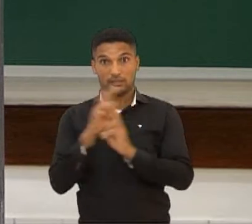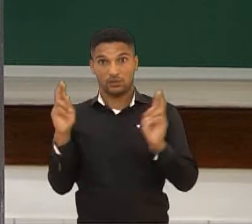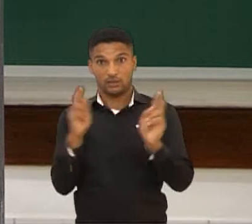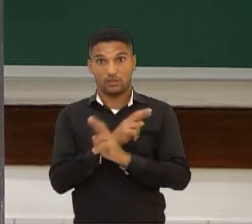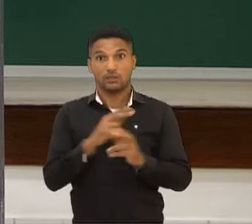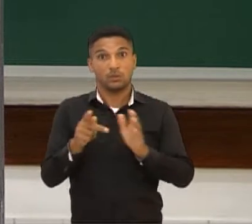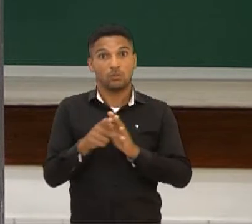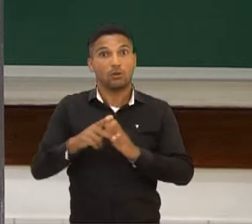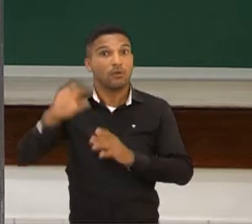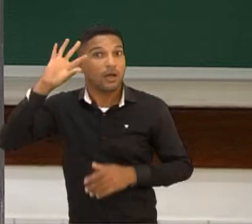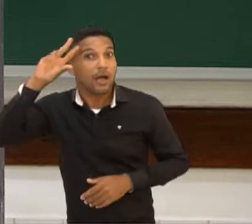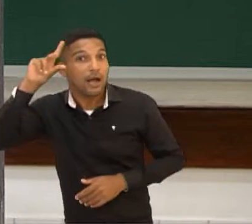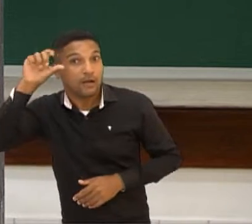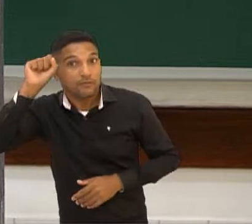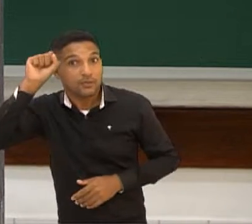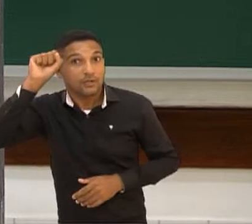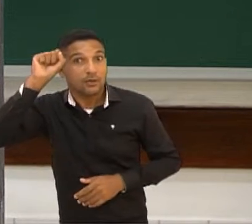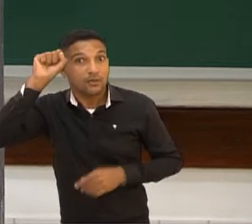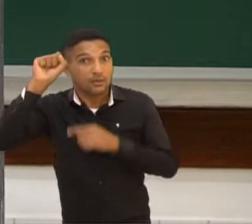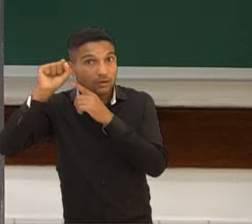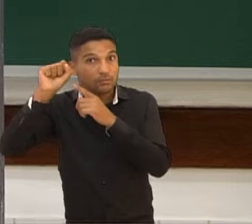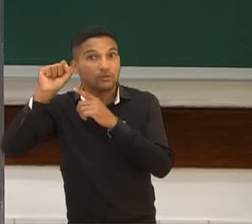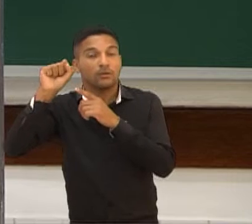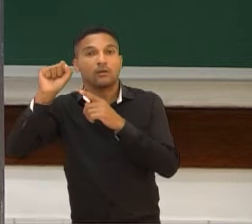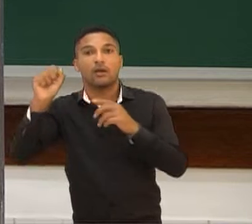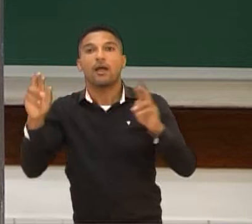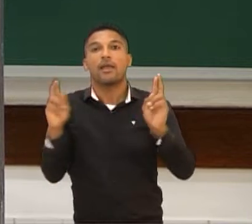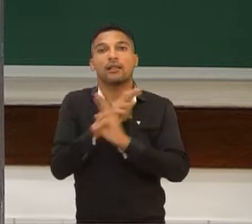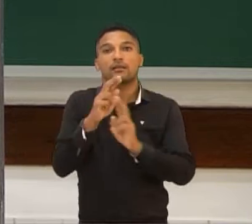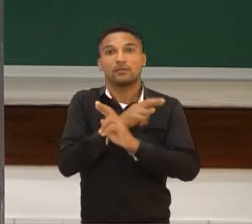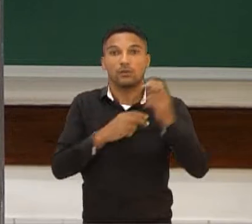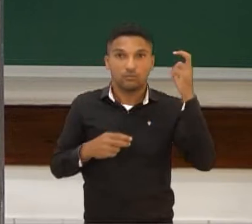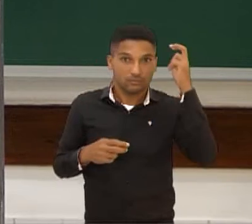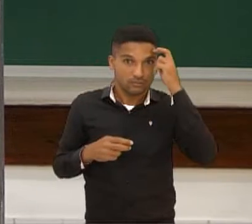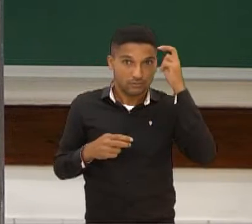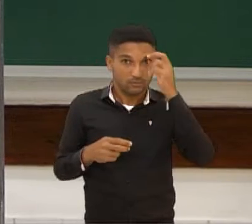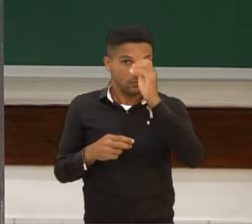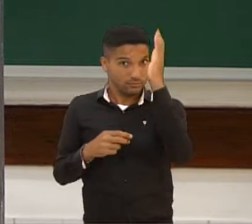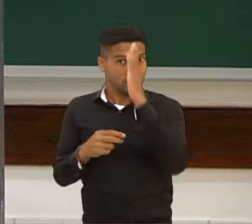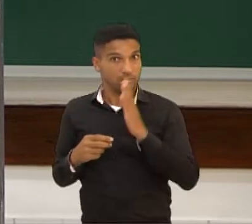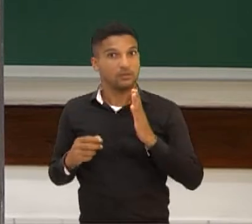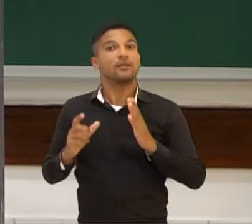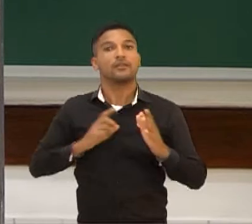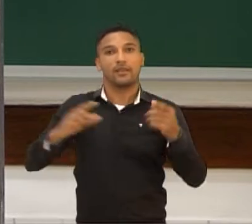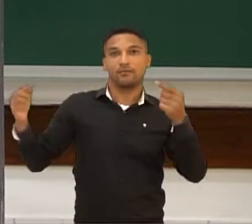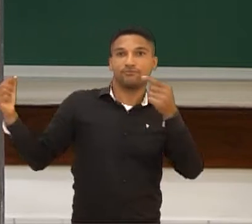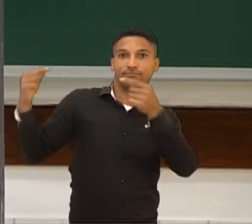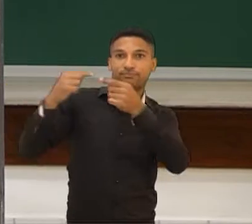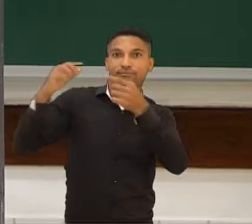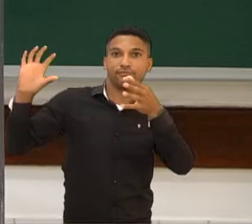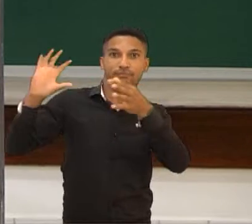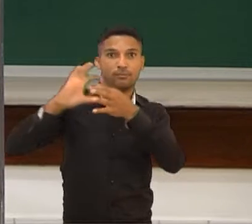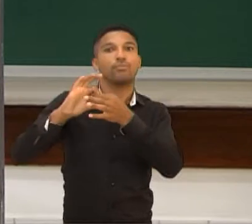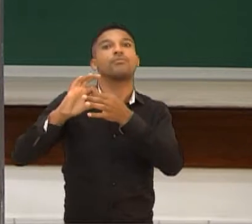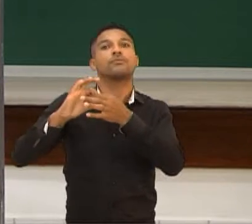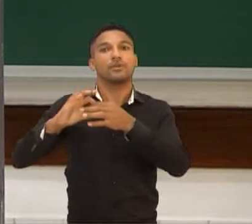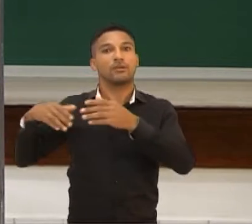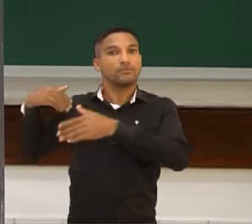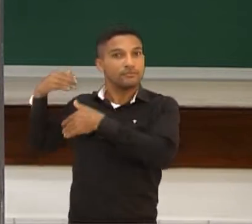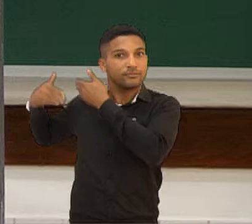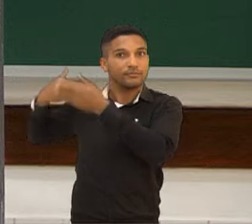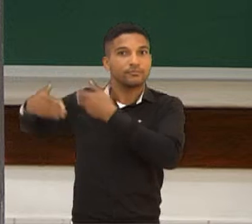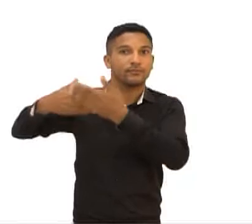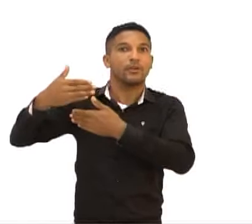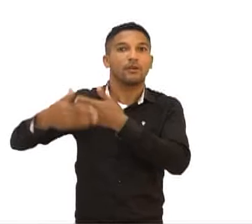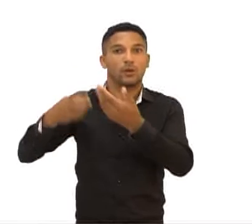raízes africanas com a cultura brasileira. Nós temos laços que nos unem muito profundos e é sobre isso que a gente vai falar nessa